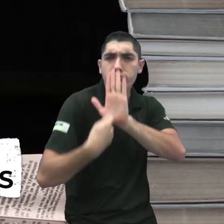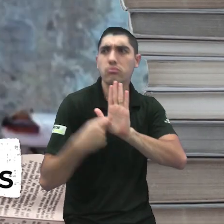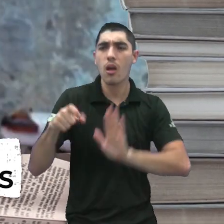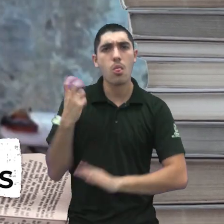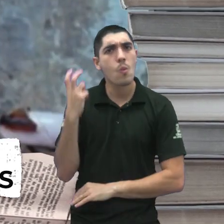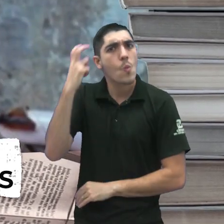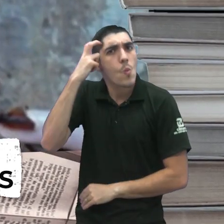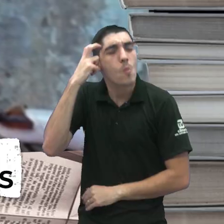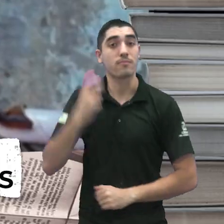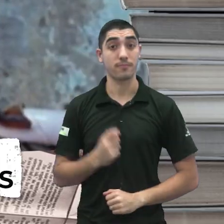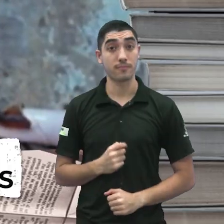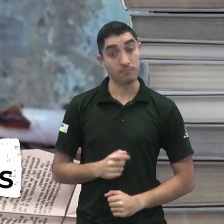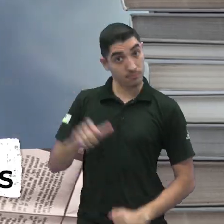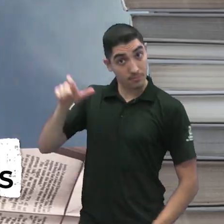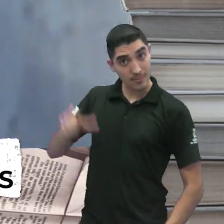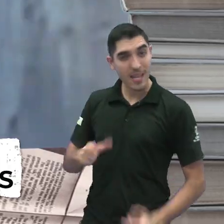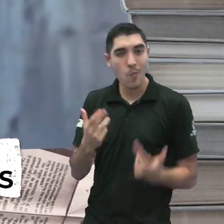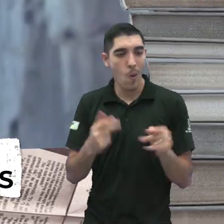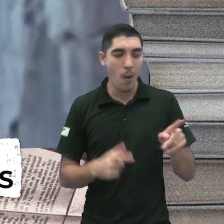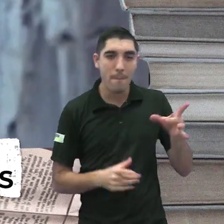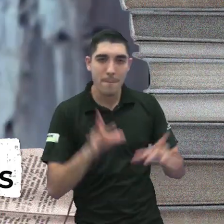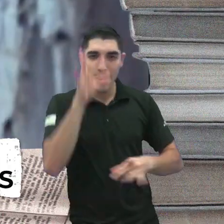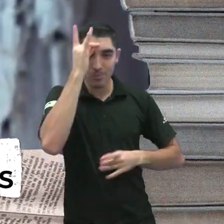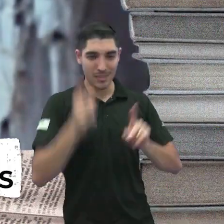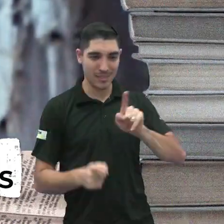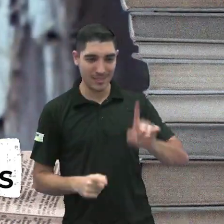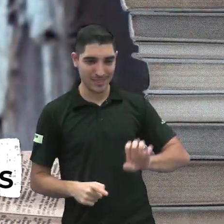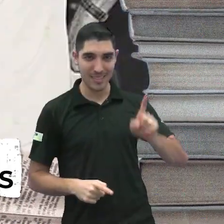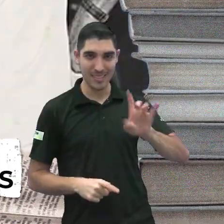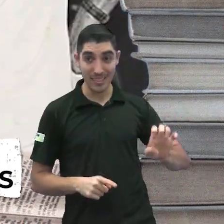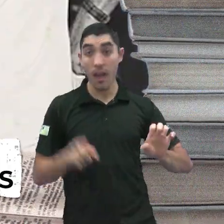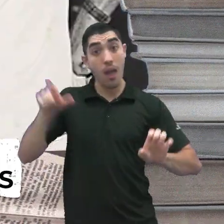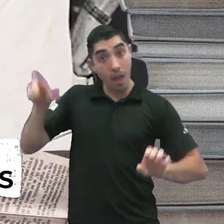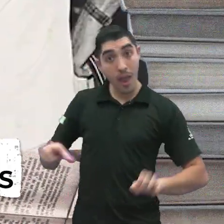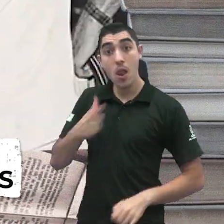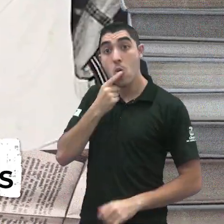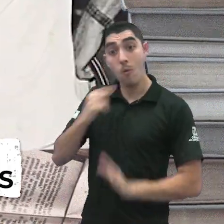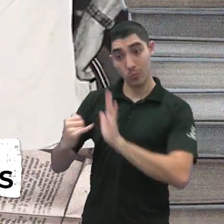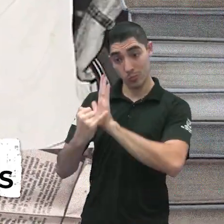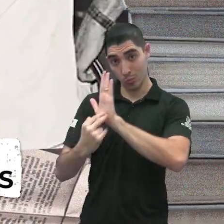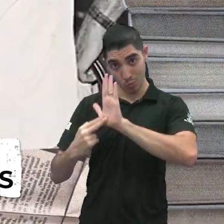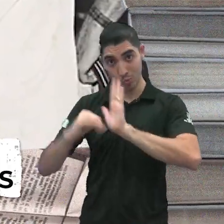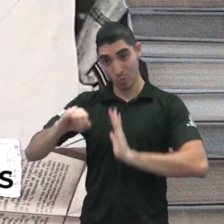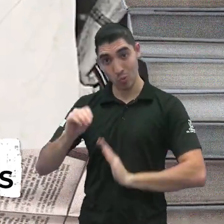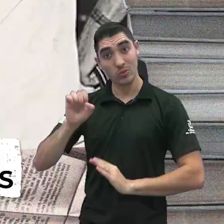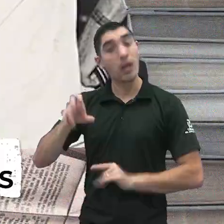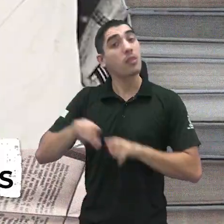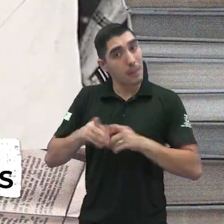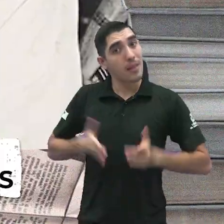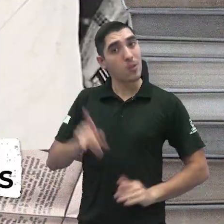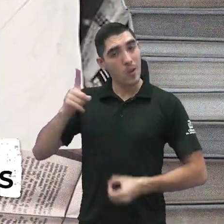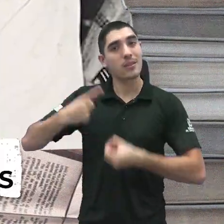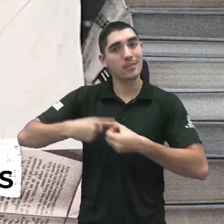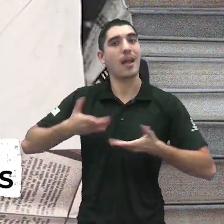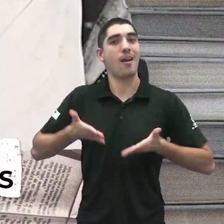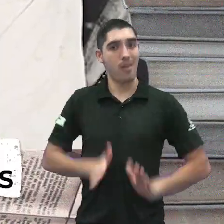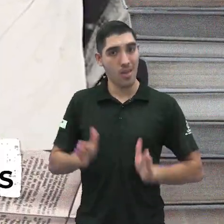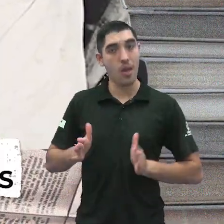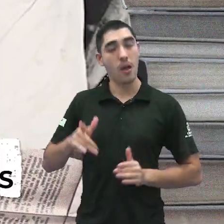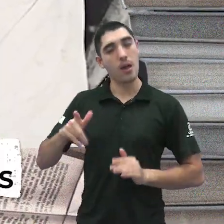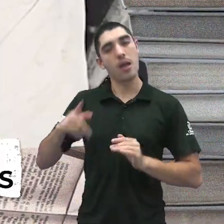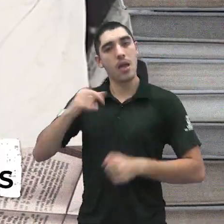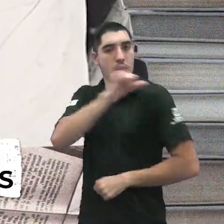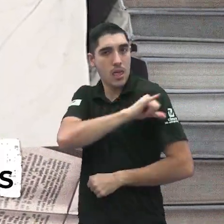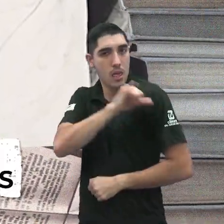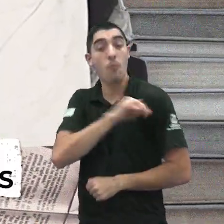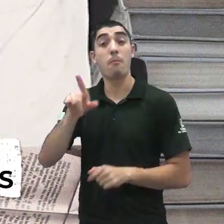cultura. Assim como o personagem Zezé, Zé Mauro nasceu em uma família pobre no Rio de Janeiro que o enviou para ser criado pelos tios em